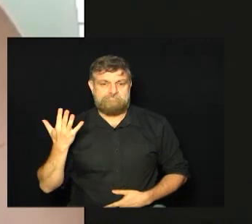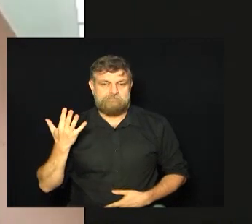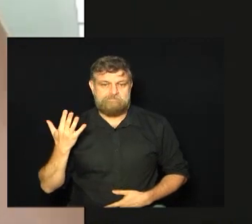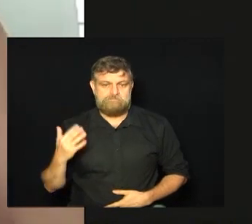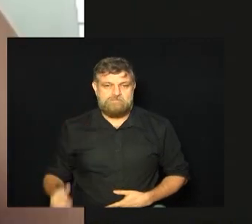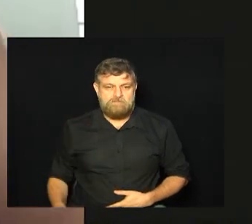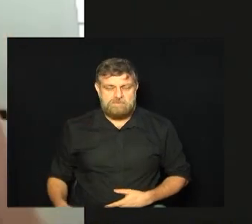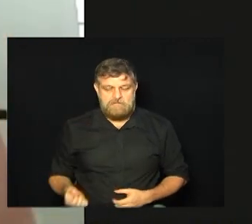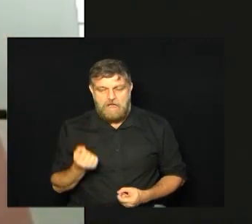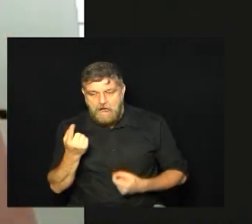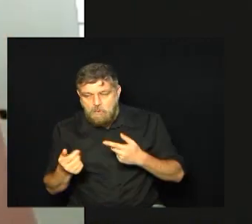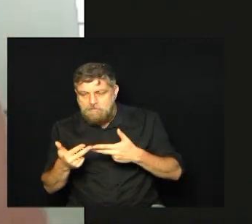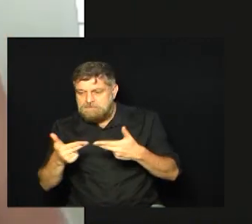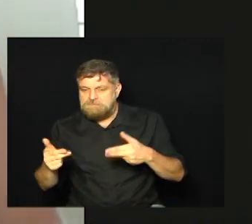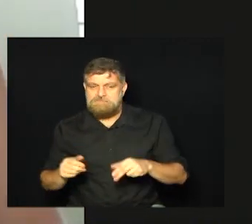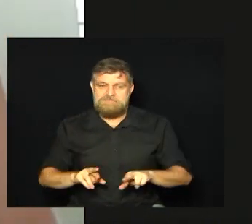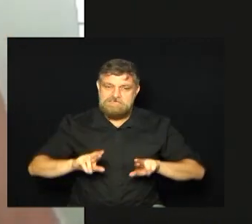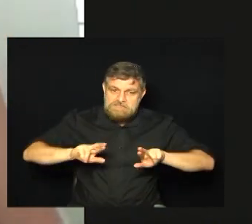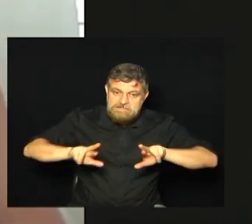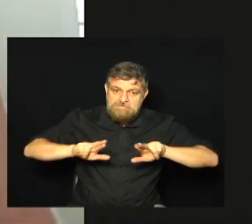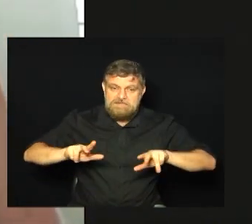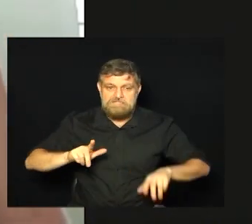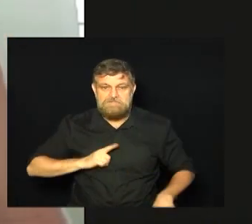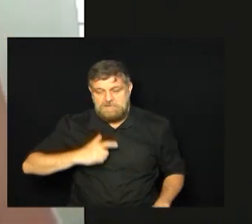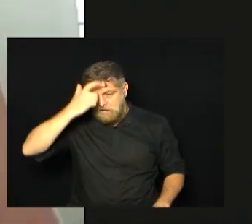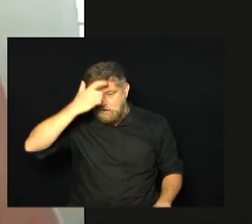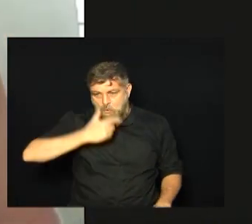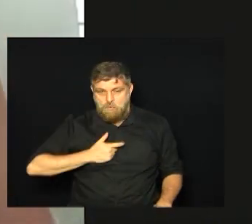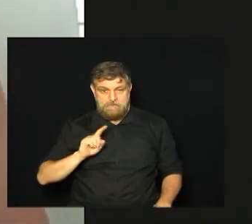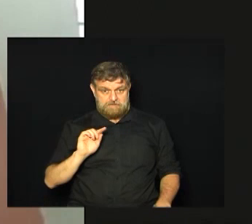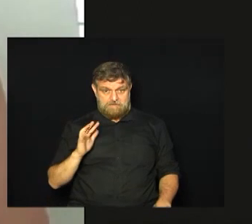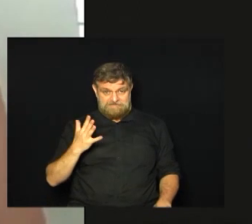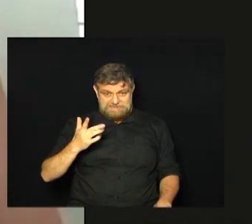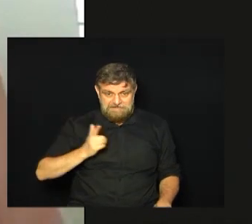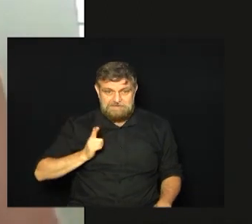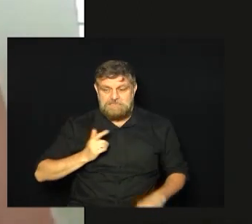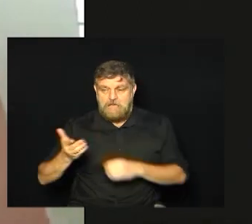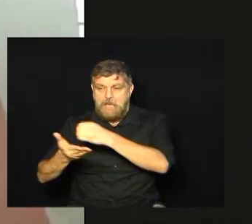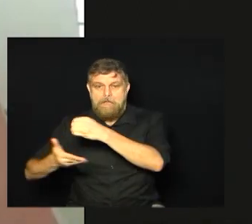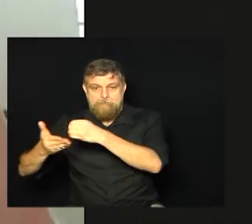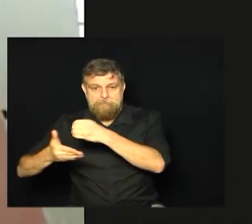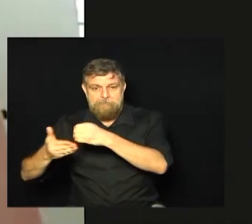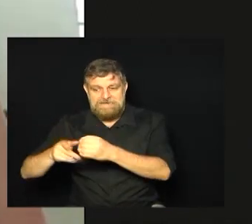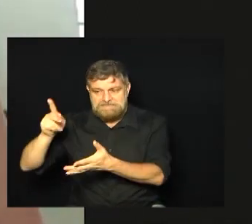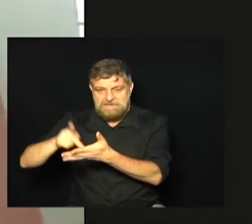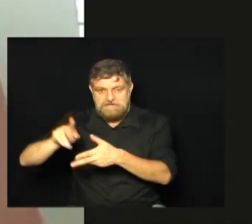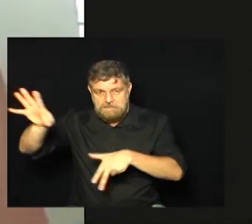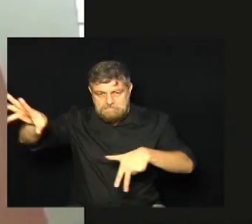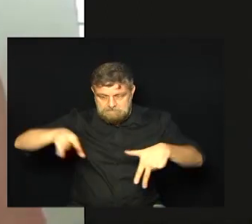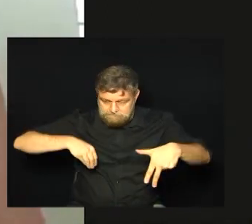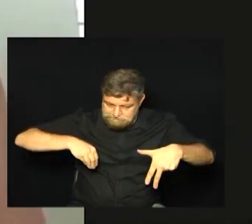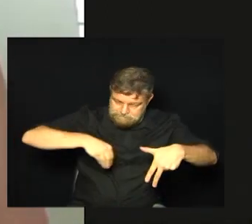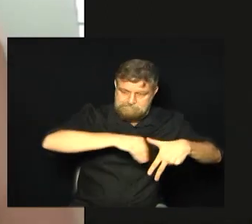Algumas coisas não, né? Mas mesmo as que não aconteceram comigo, tem algum embasamento, né, na realidade. São coisas